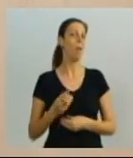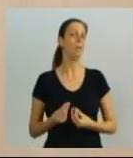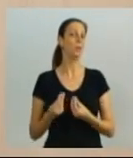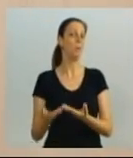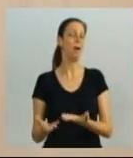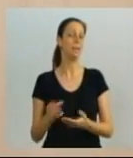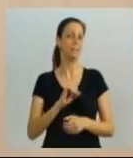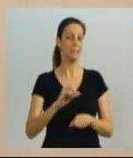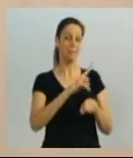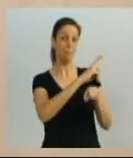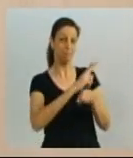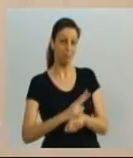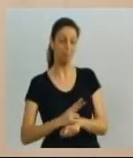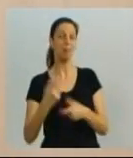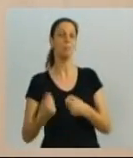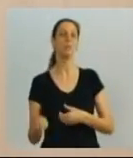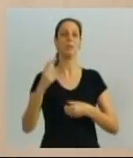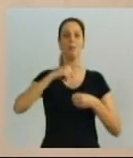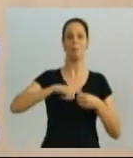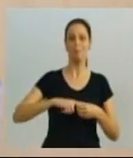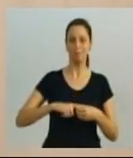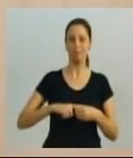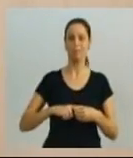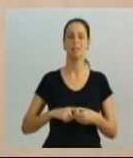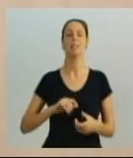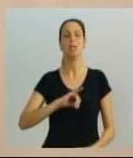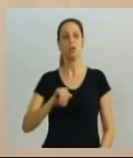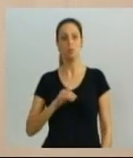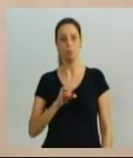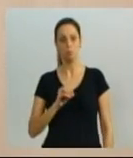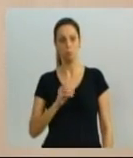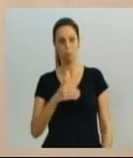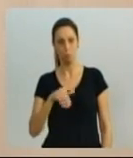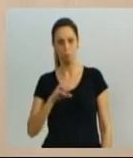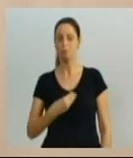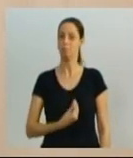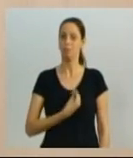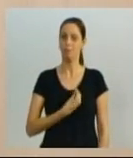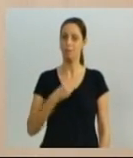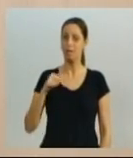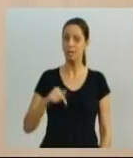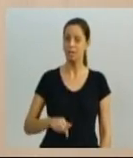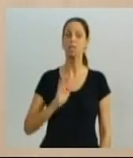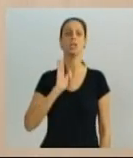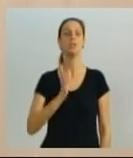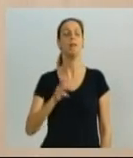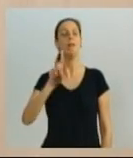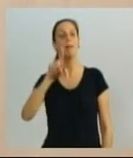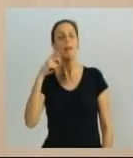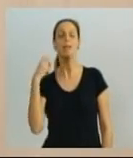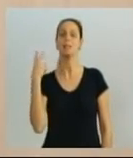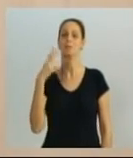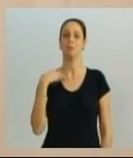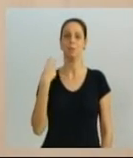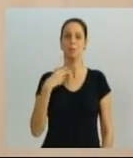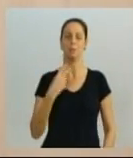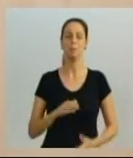financiamento tem que devolver, né, João? Está aqui presente conosco o João Vale, que já esteve conosco aqui enquanto vereador também.